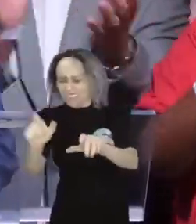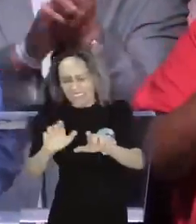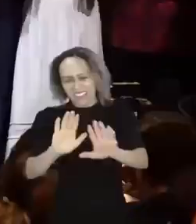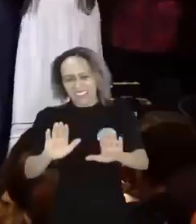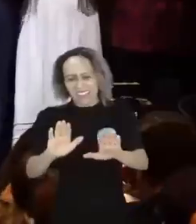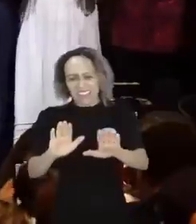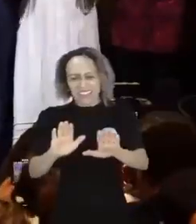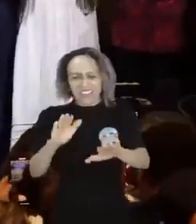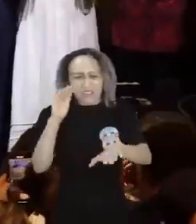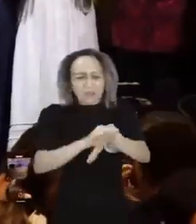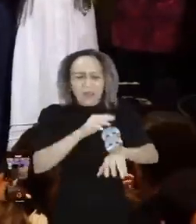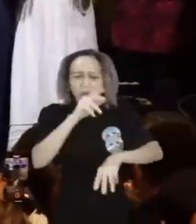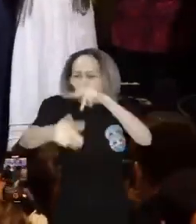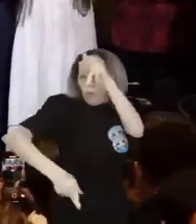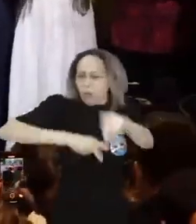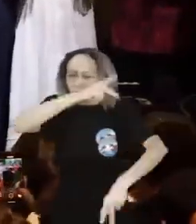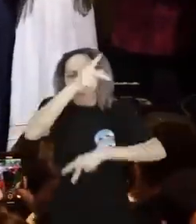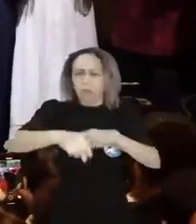brasileiro.